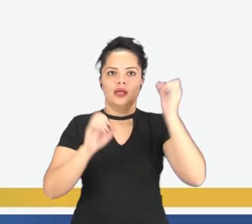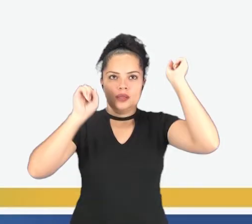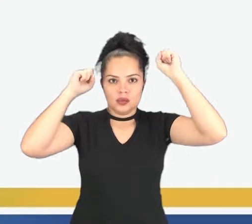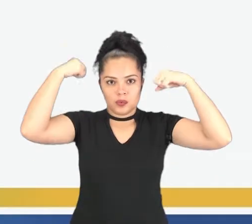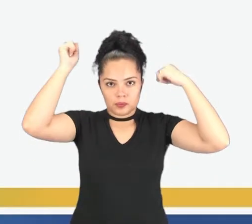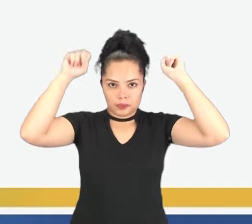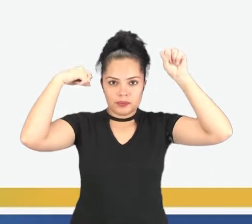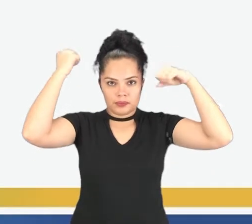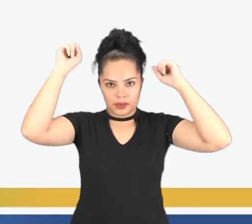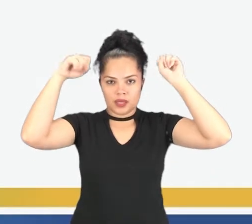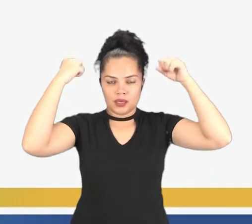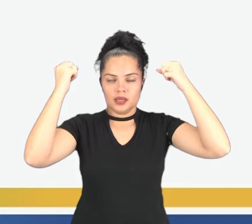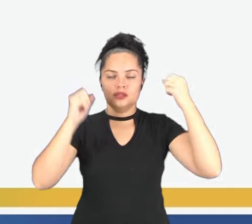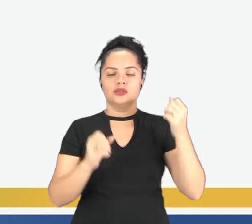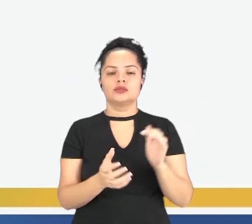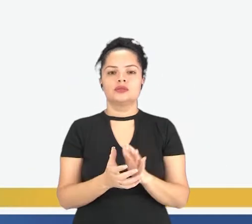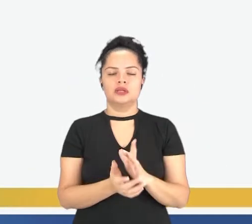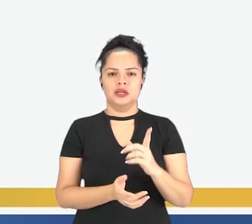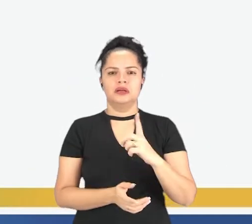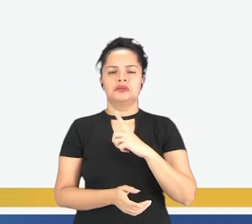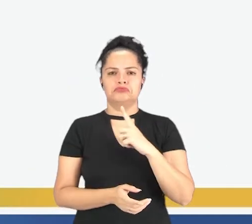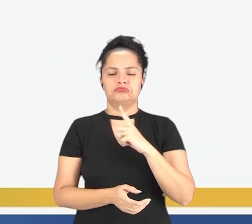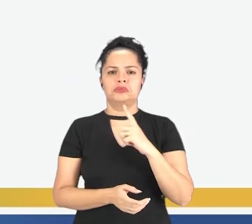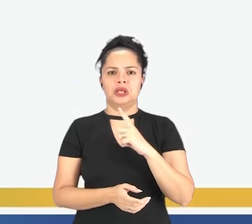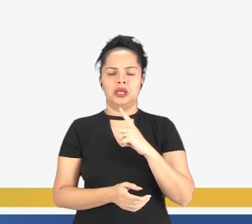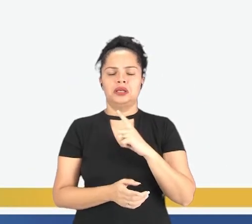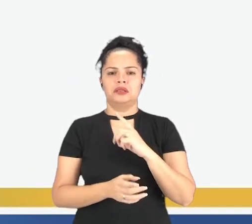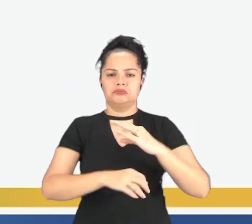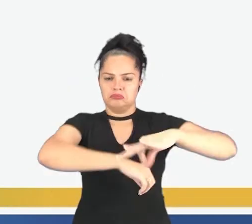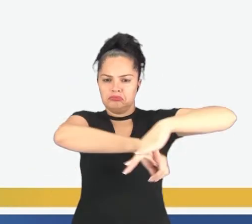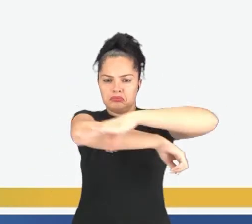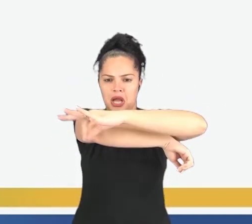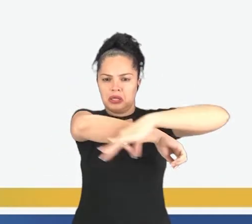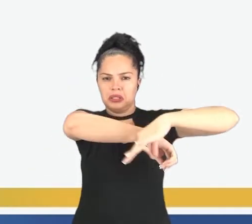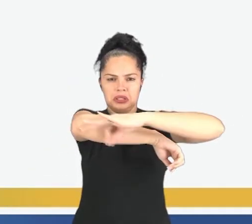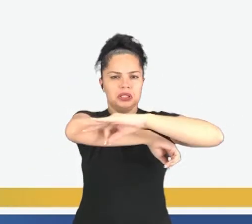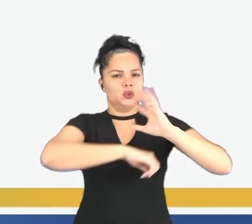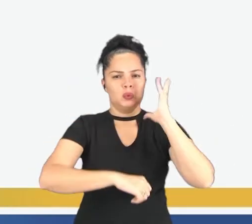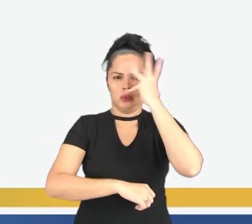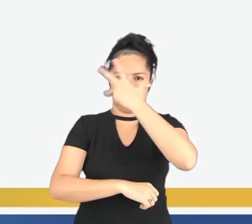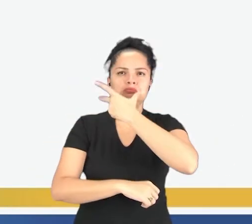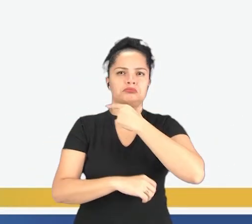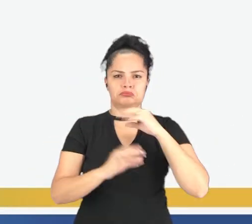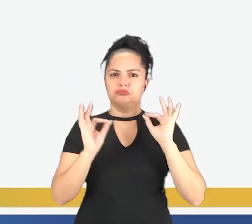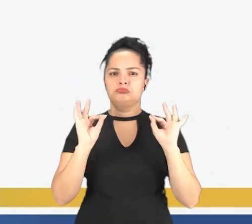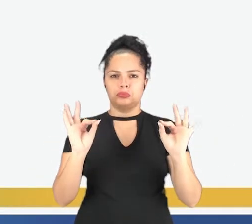da cidade de Carmen, né, rico em exemplos de arquitetura e esculturas, né, em baixos relevos.